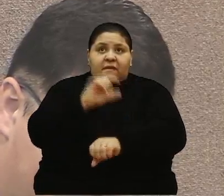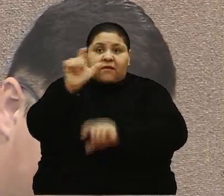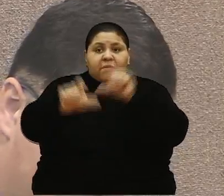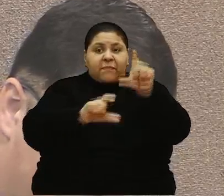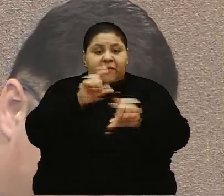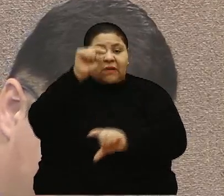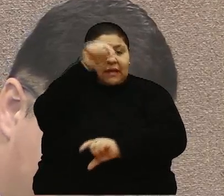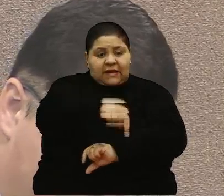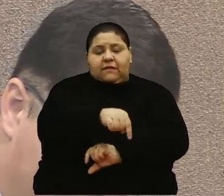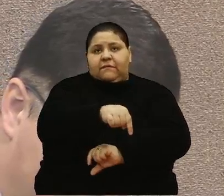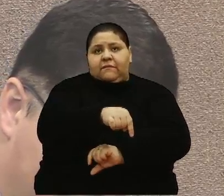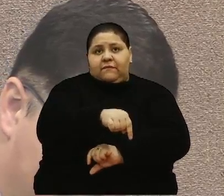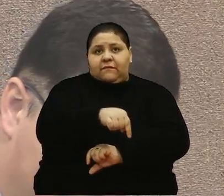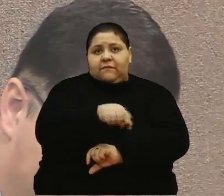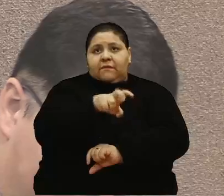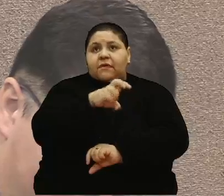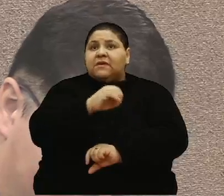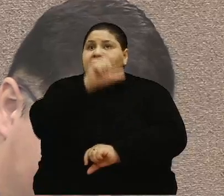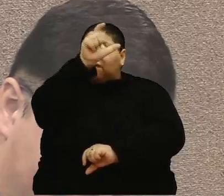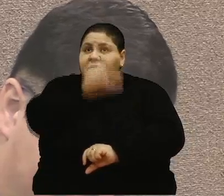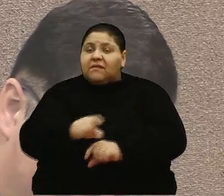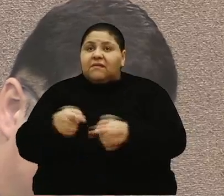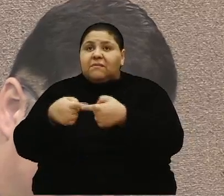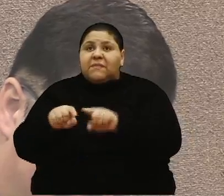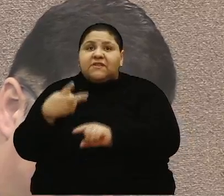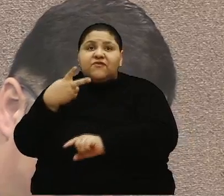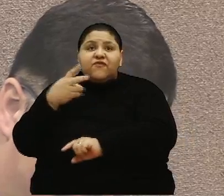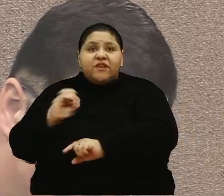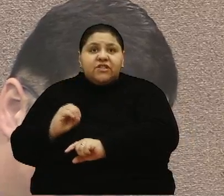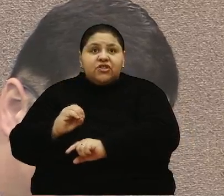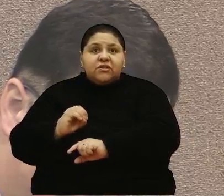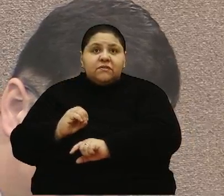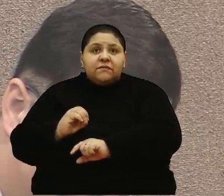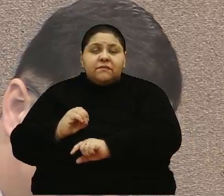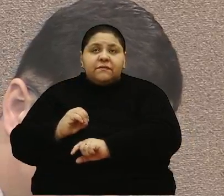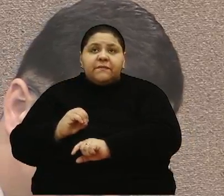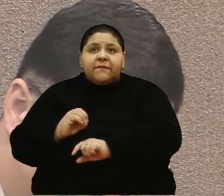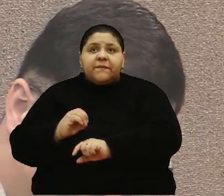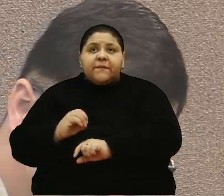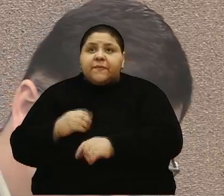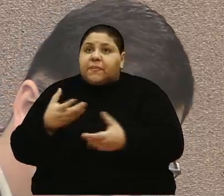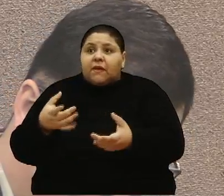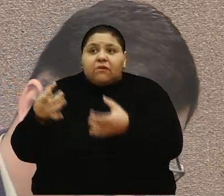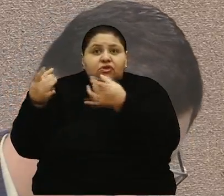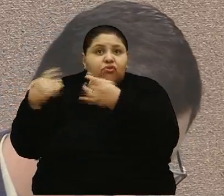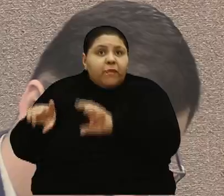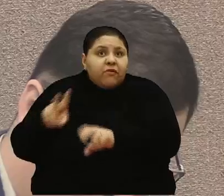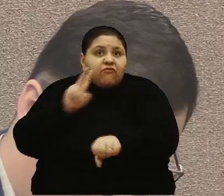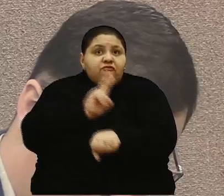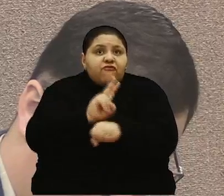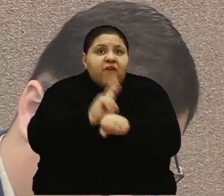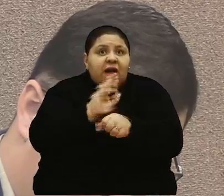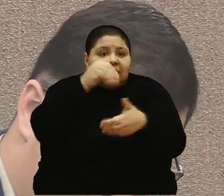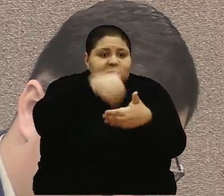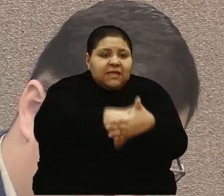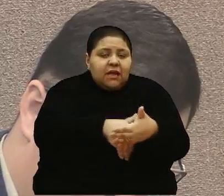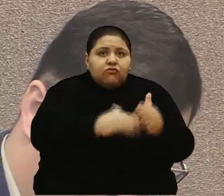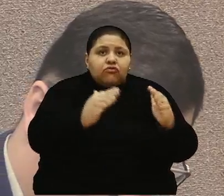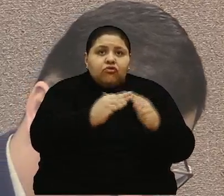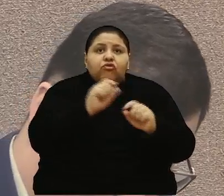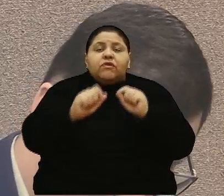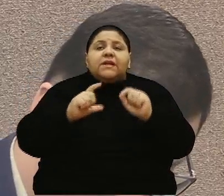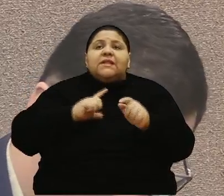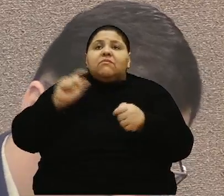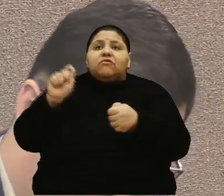aqui. 50, mas eu tô com 20. Então tá sobrando vaga lá. O que nós temos